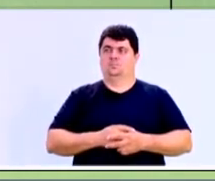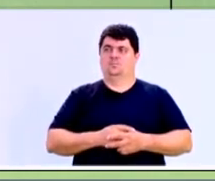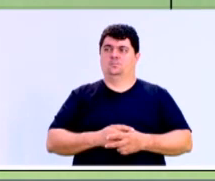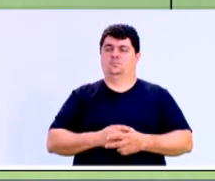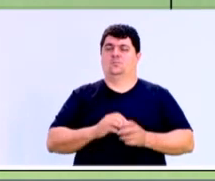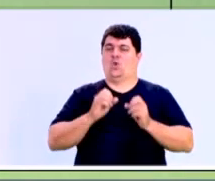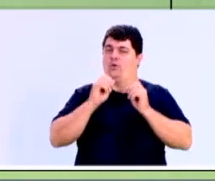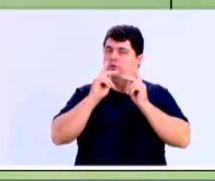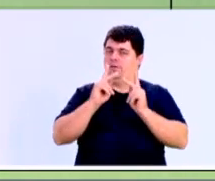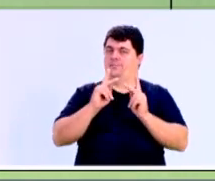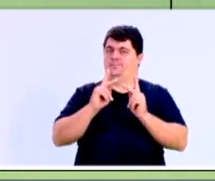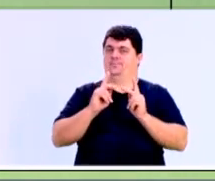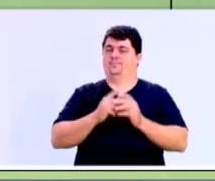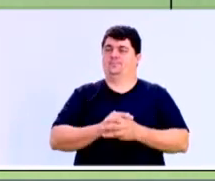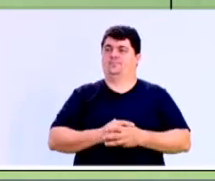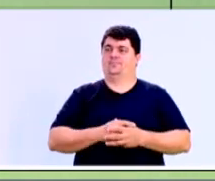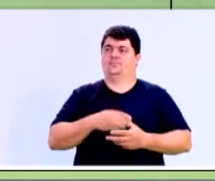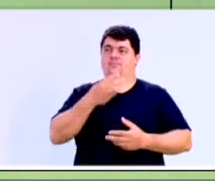Ok?